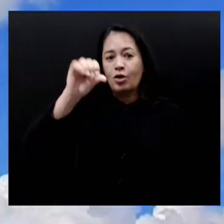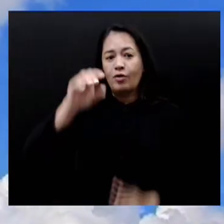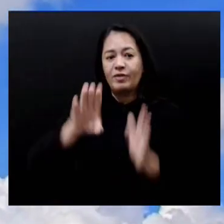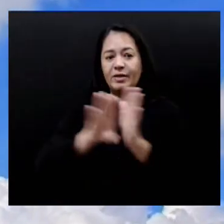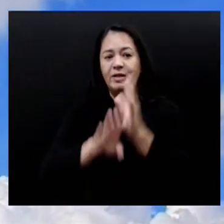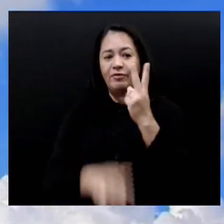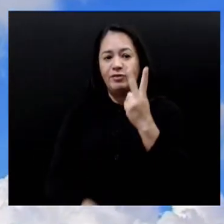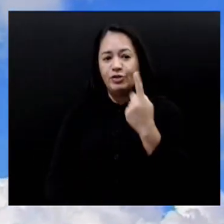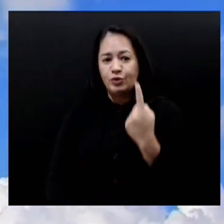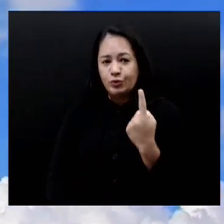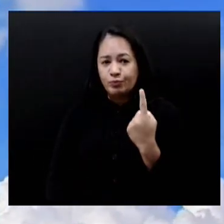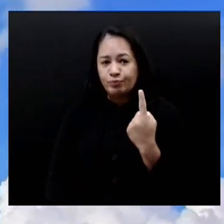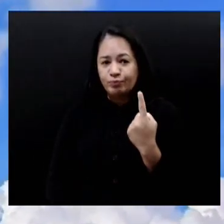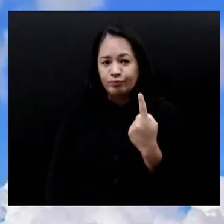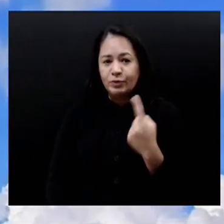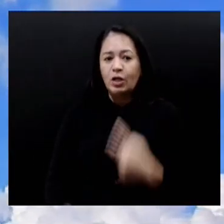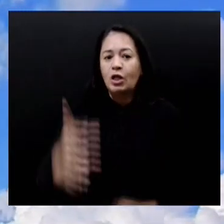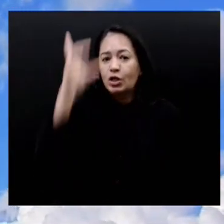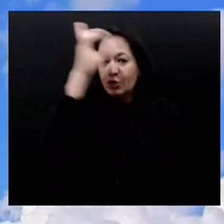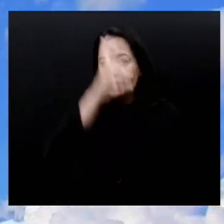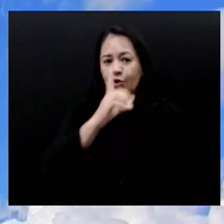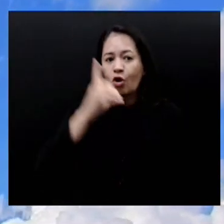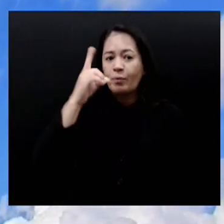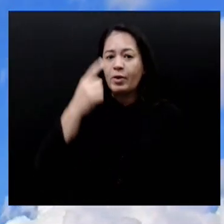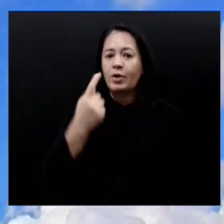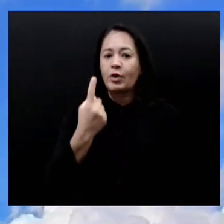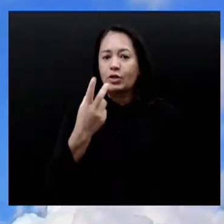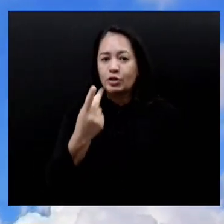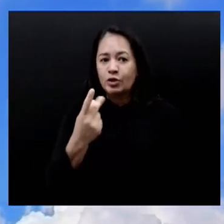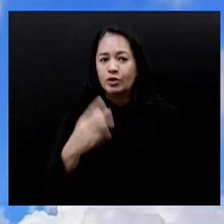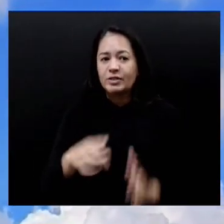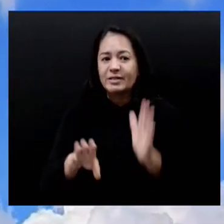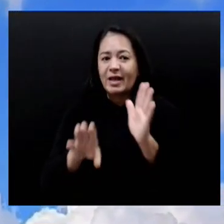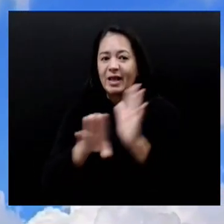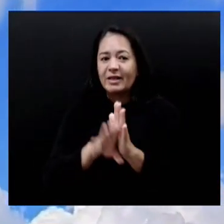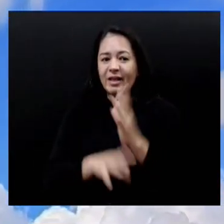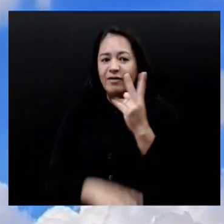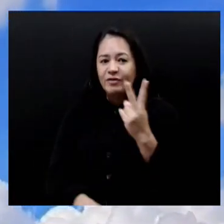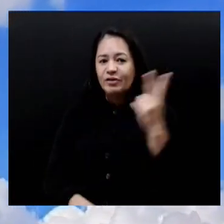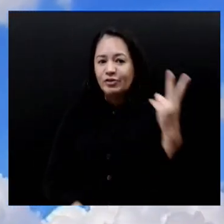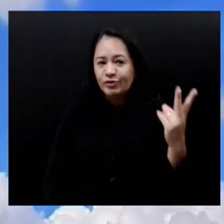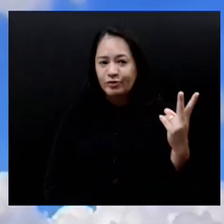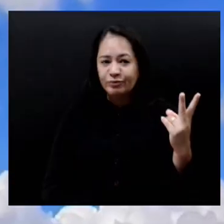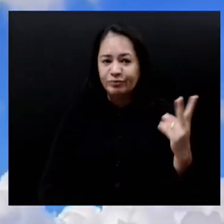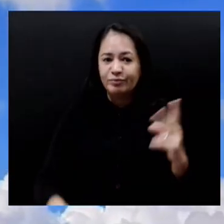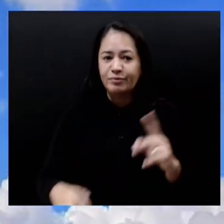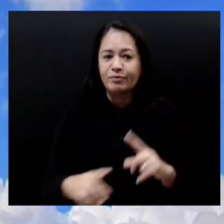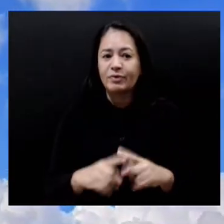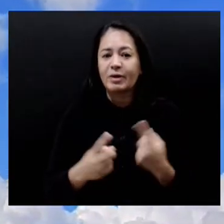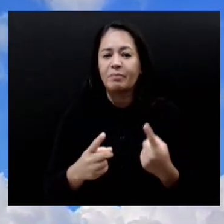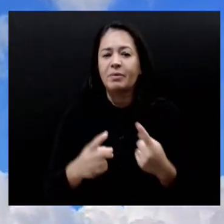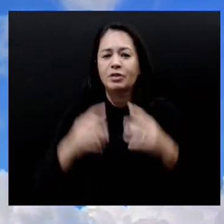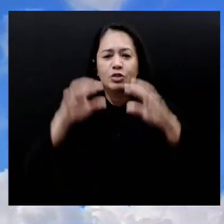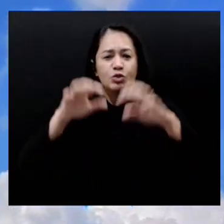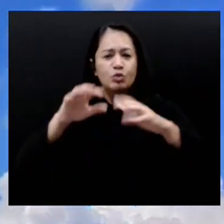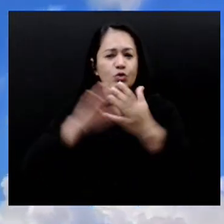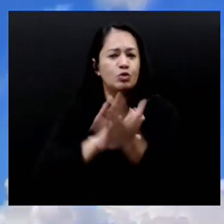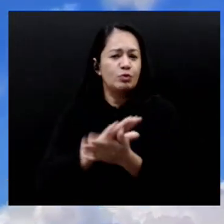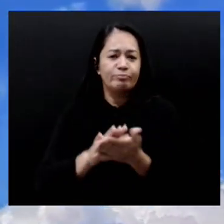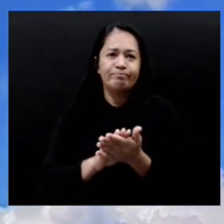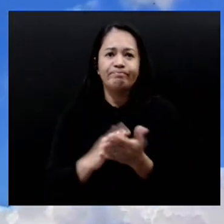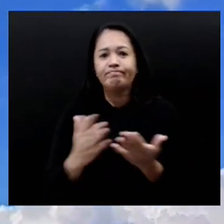domingão, mínima 12, máxima 22. Nebulosidade, porém sem chuva, né? Então teremos aí um final de